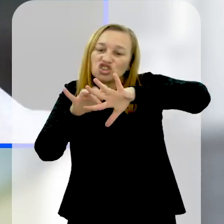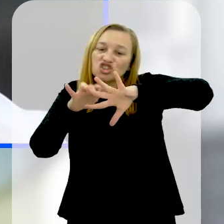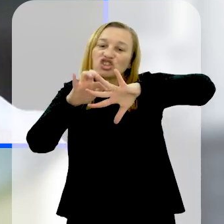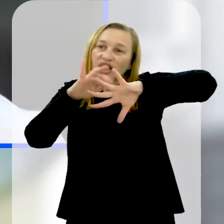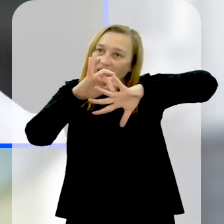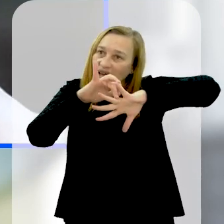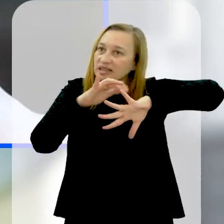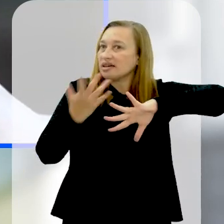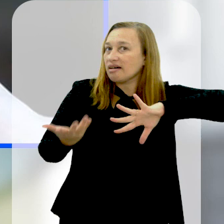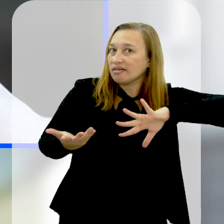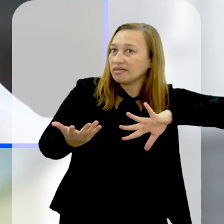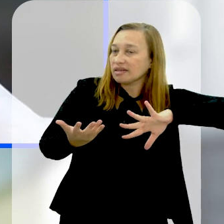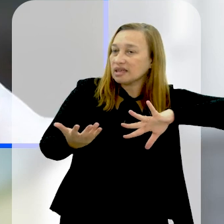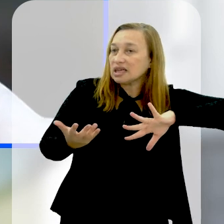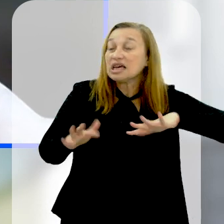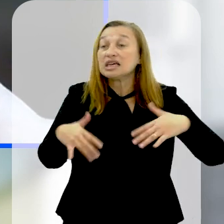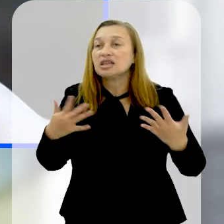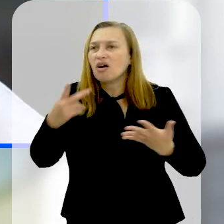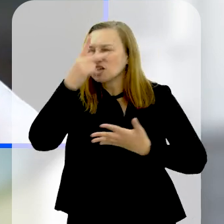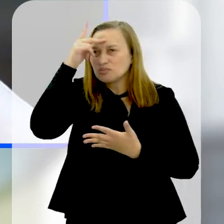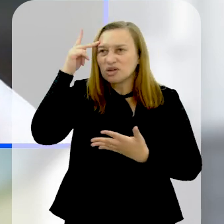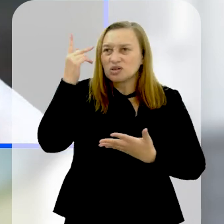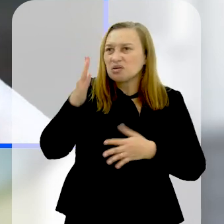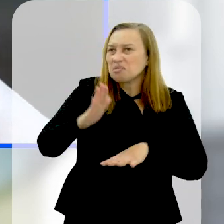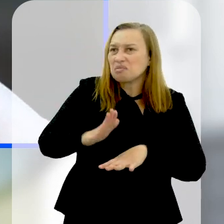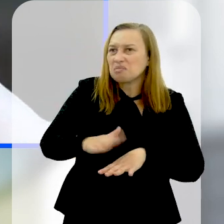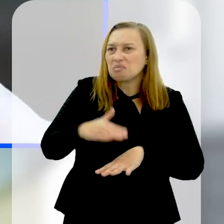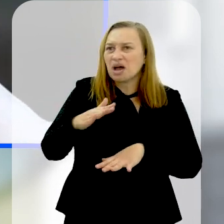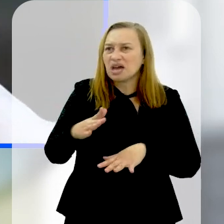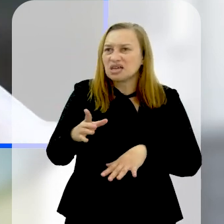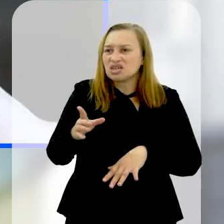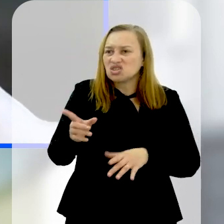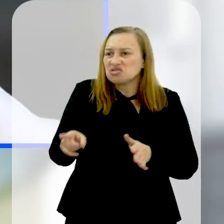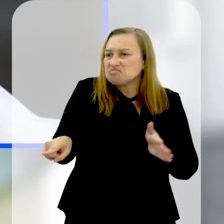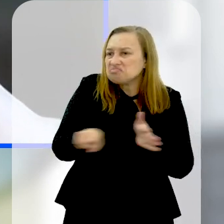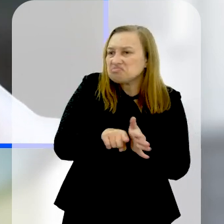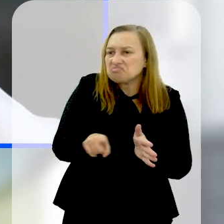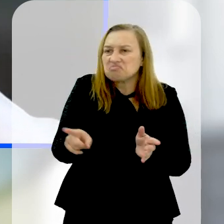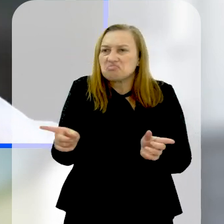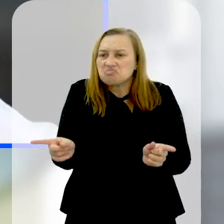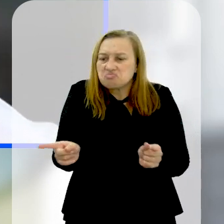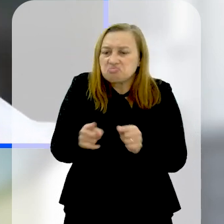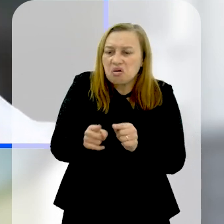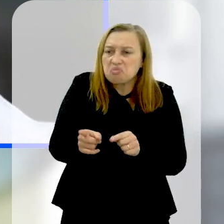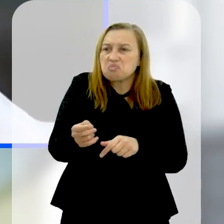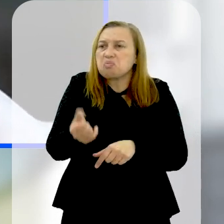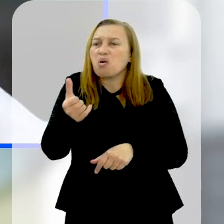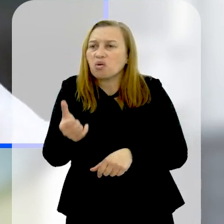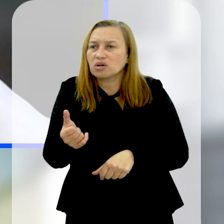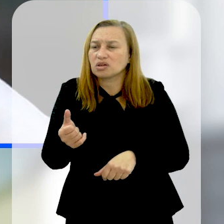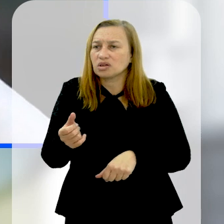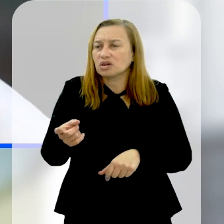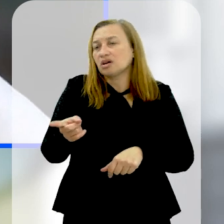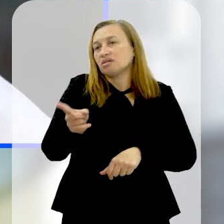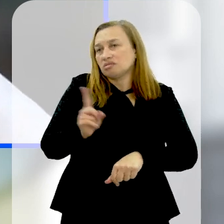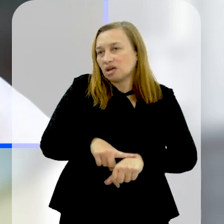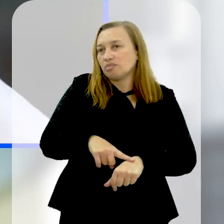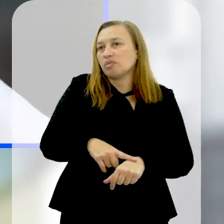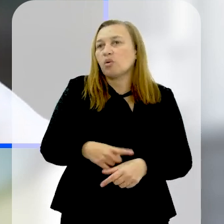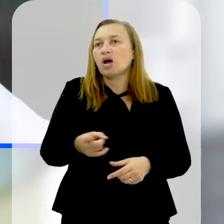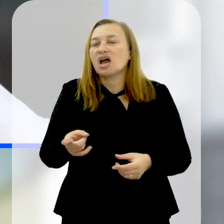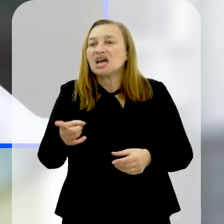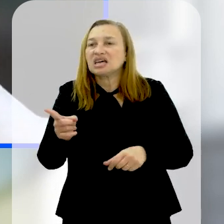escada, sabe? Então, assim, e as pessoas estão cada vez com menos tempo. Tempo para